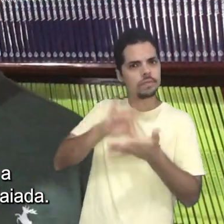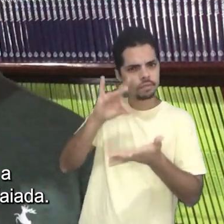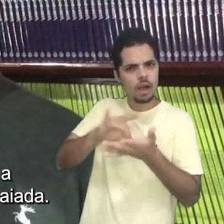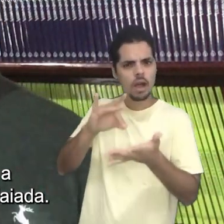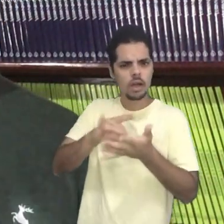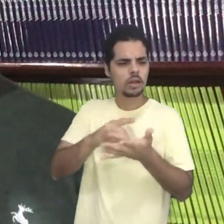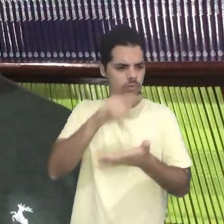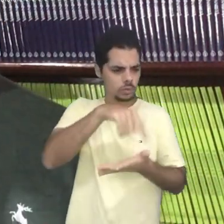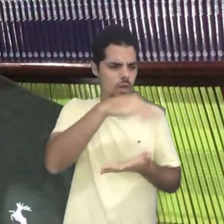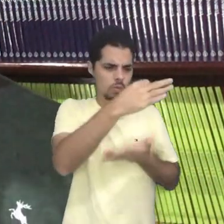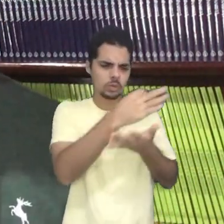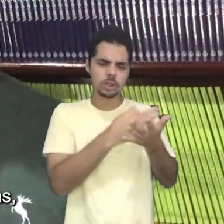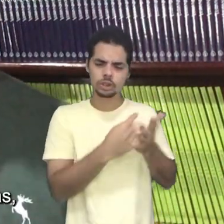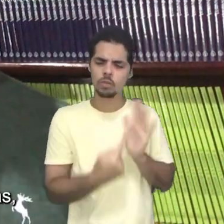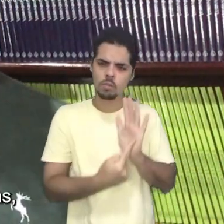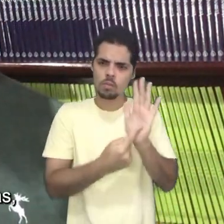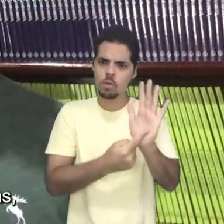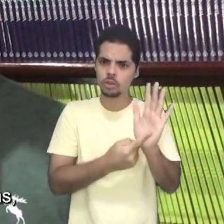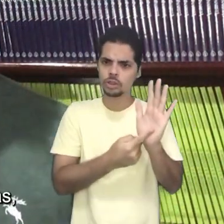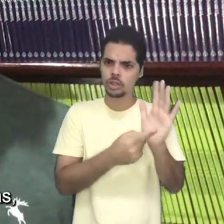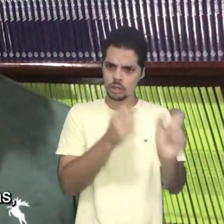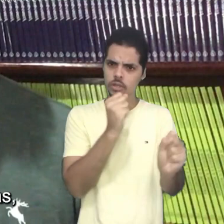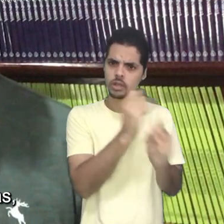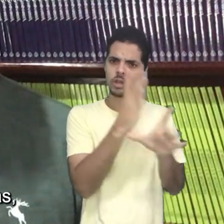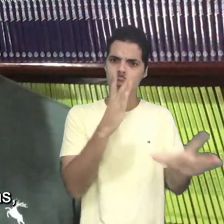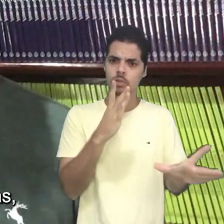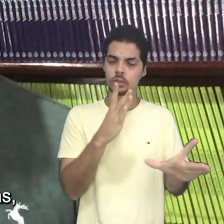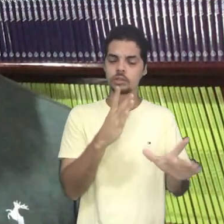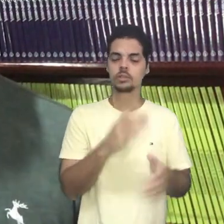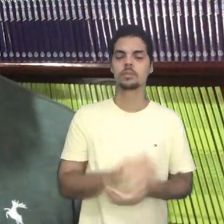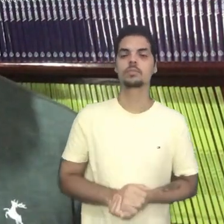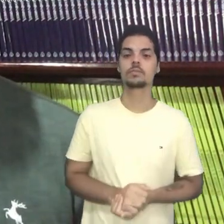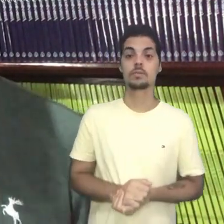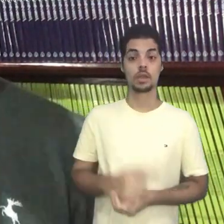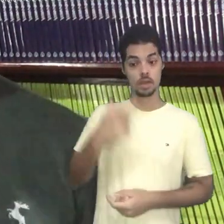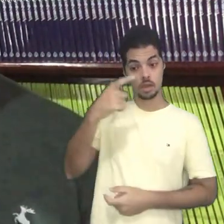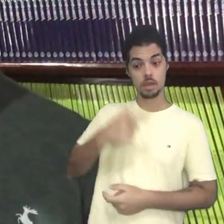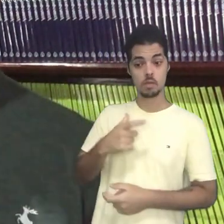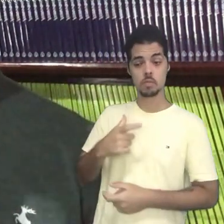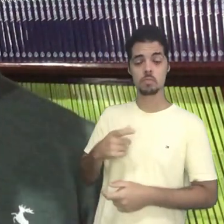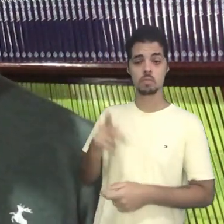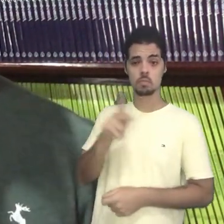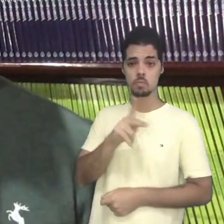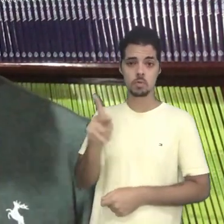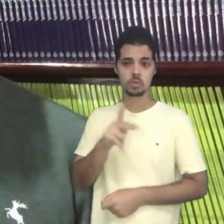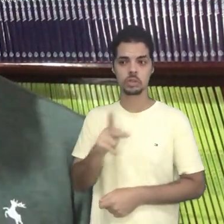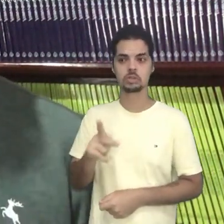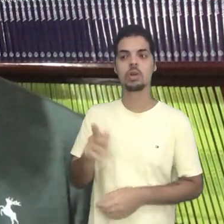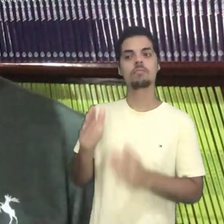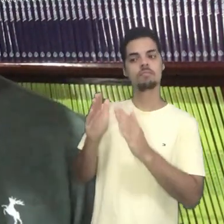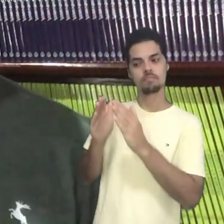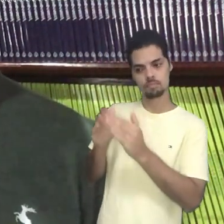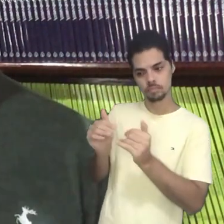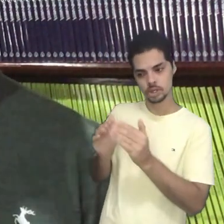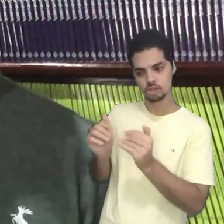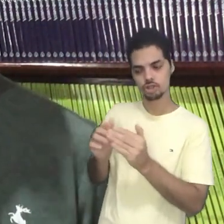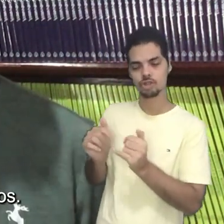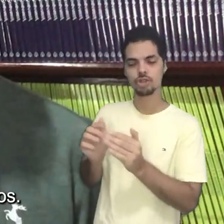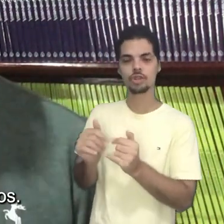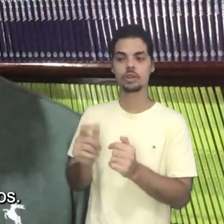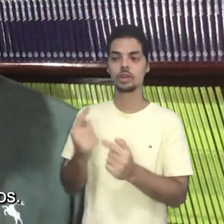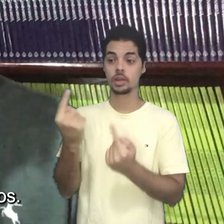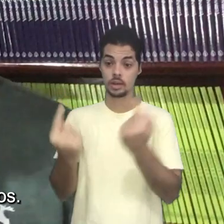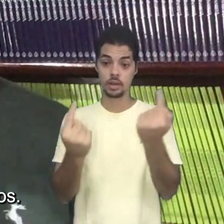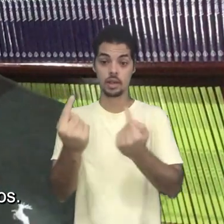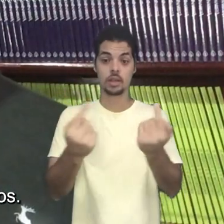ali com a balaiada. Depois de realizarem suas pesquisas, eu, como professor, gostaria e pediria para eles